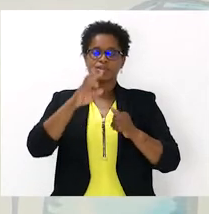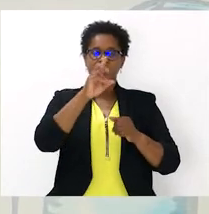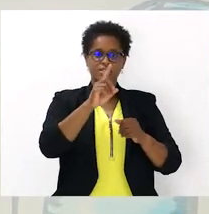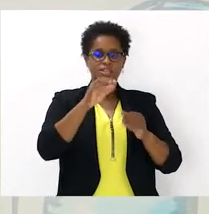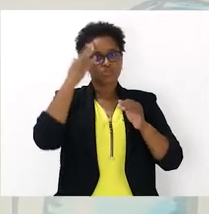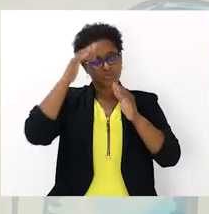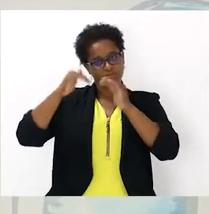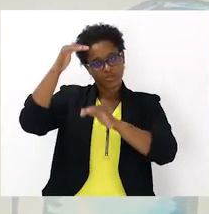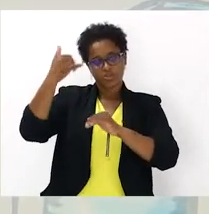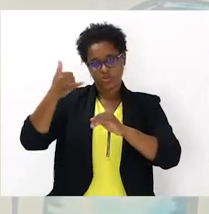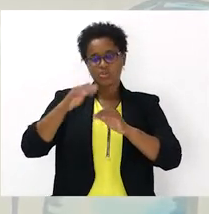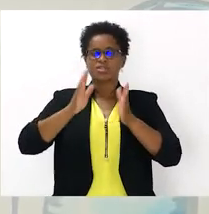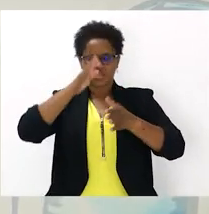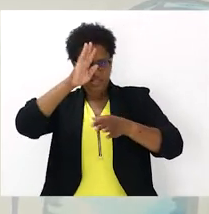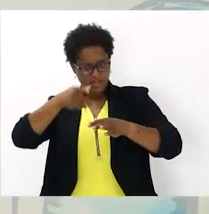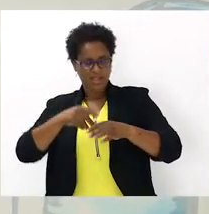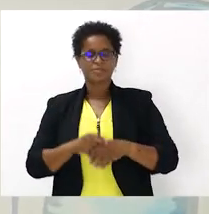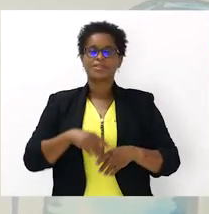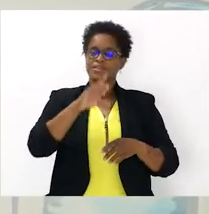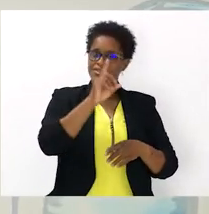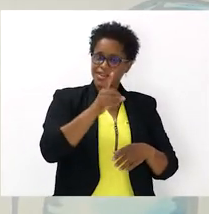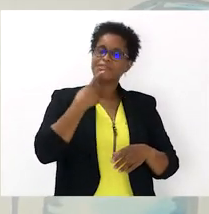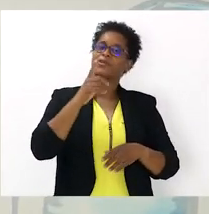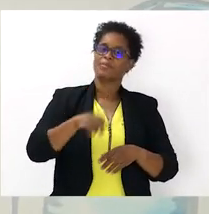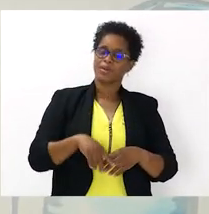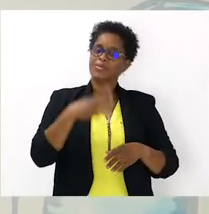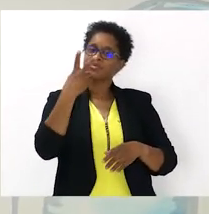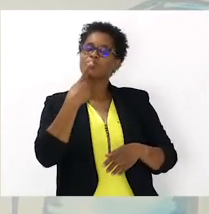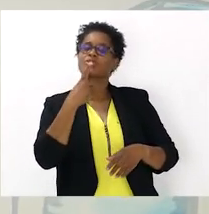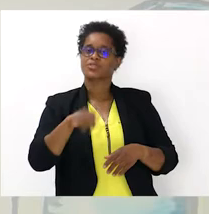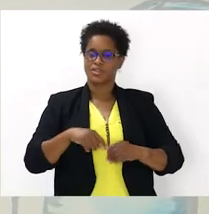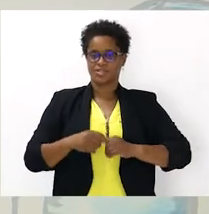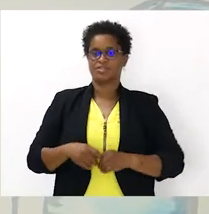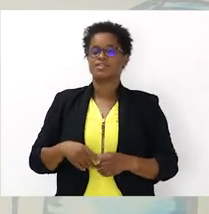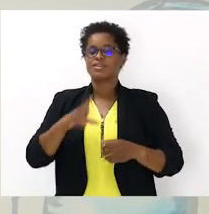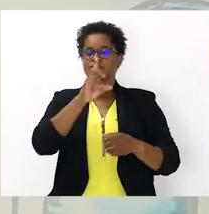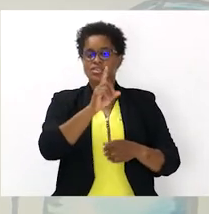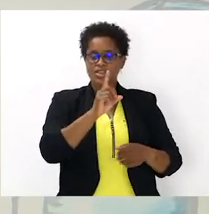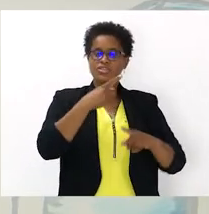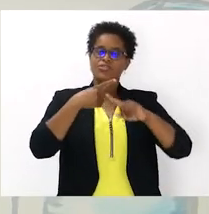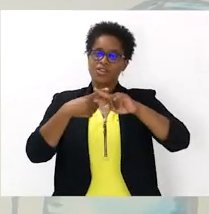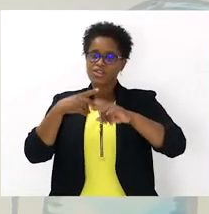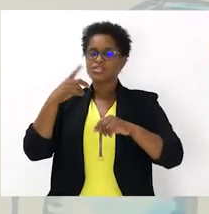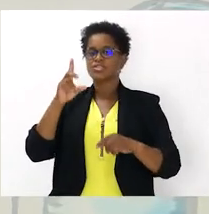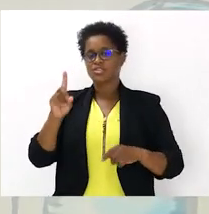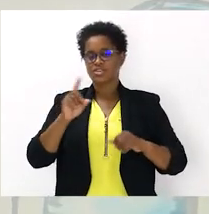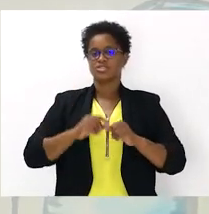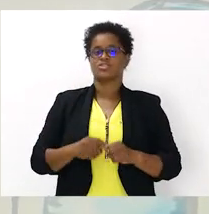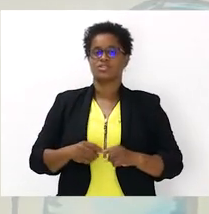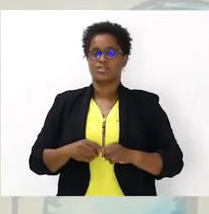expoente 2, já sabem que 6 repete 2 vezes. É 6 vezes